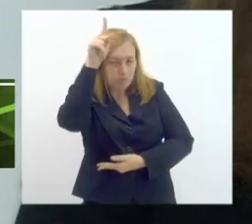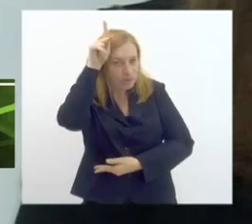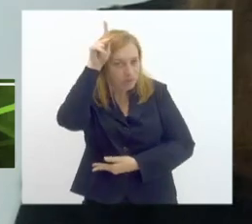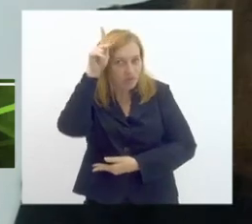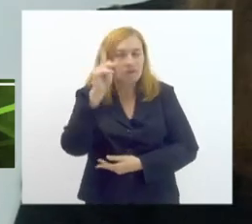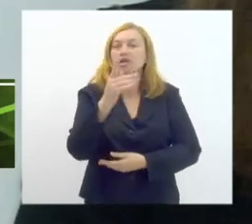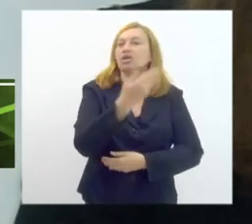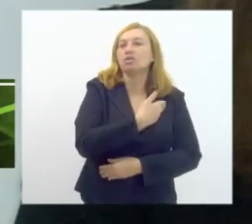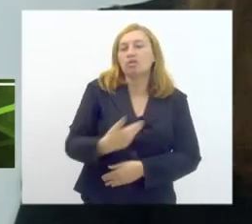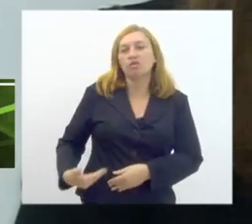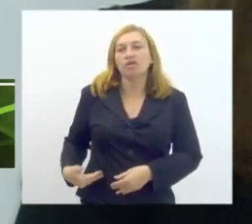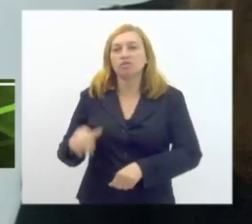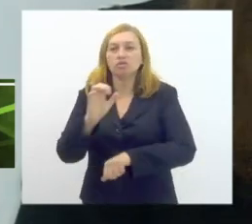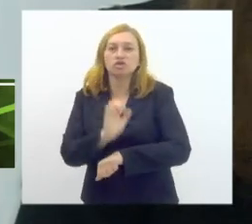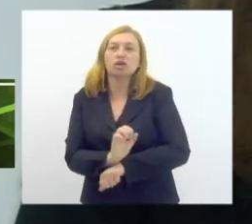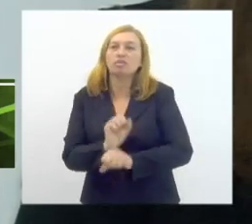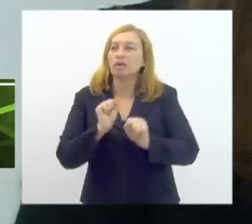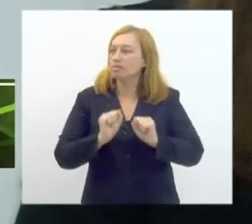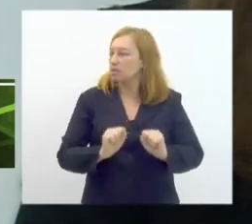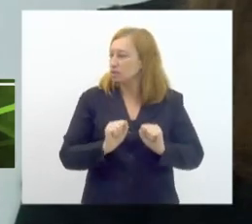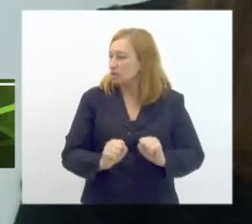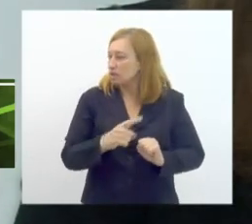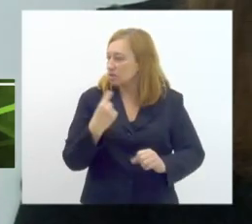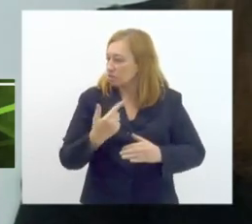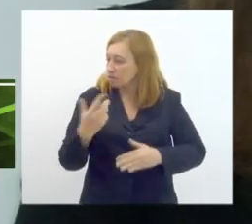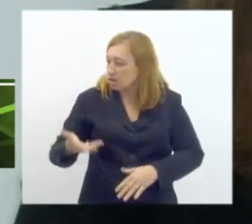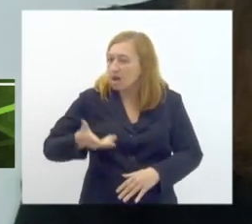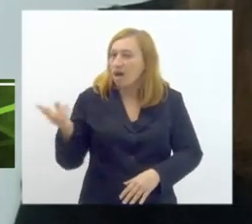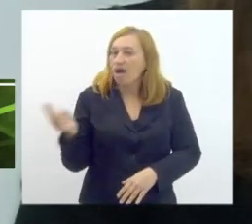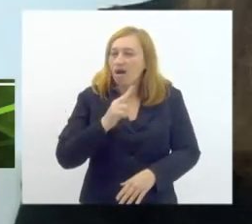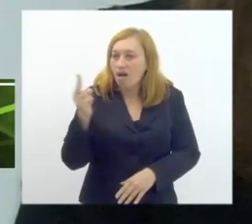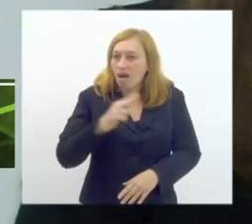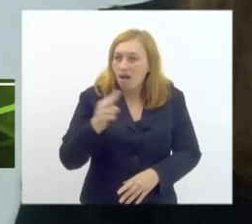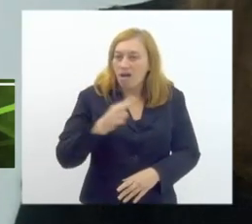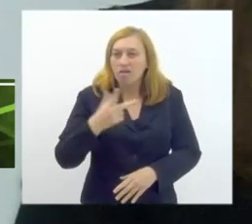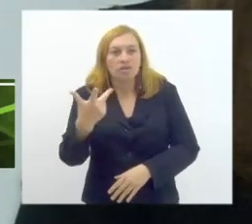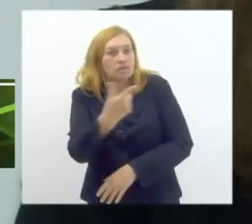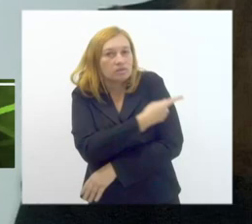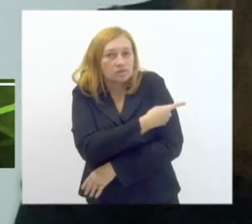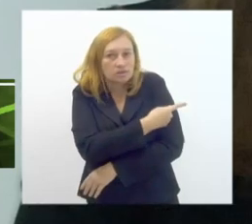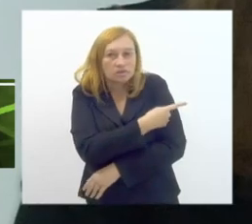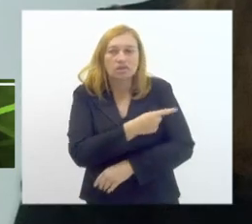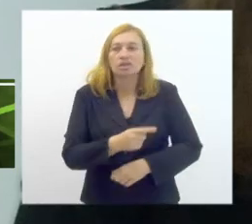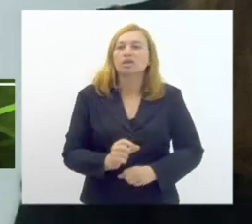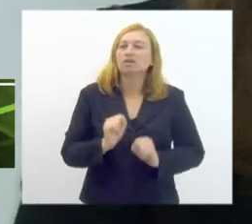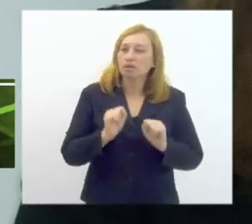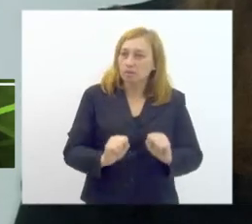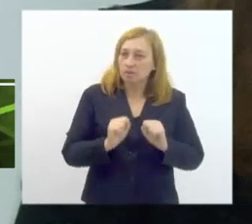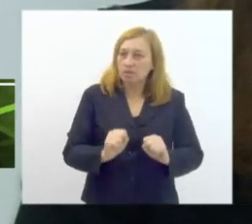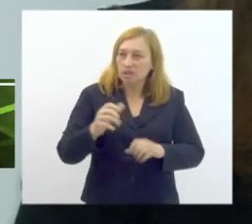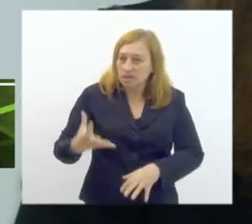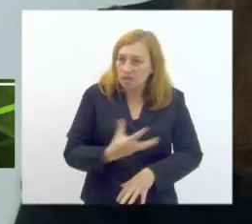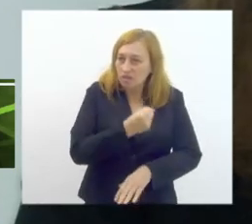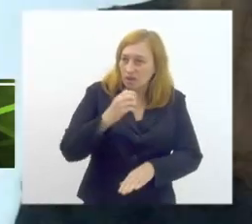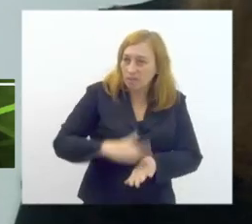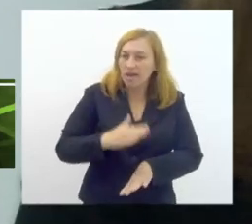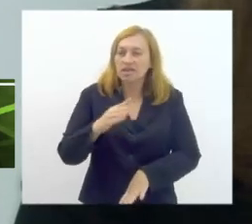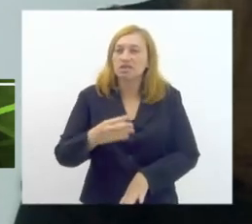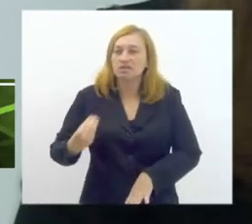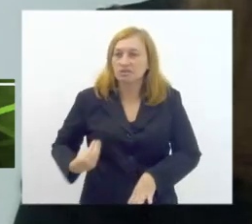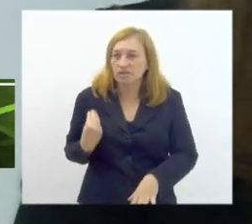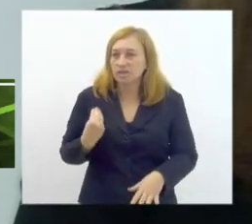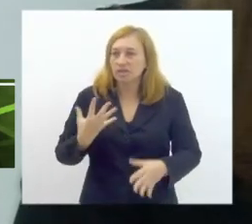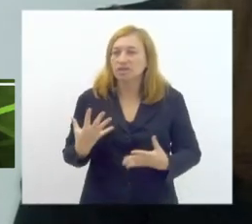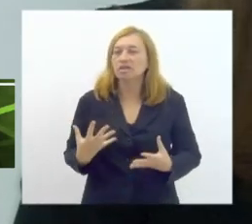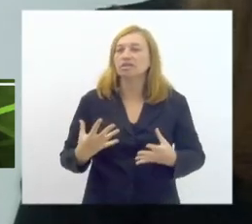com o governo do Estado para poder a gente andar mais rápido com o sistema de vacinação, para a gente poder salvar mais vidas e integrar mais